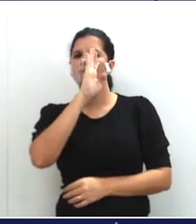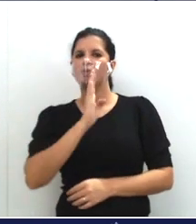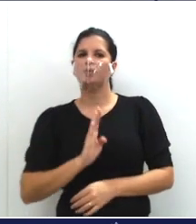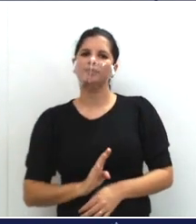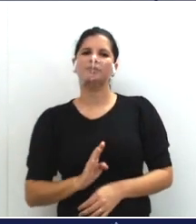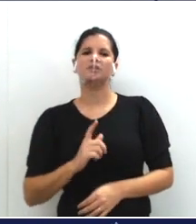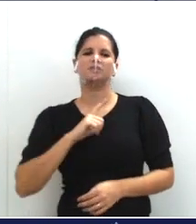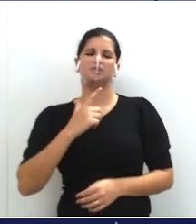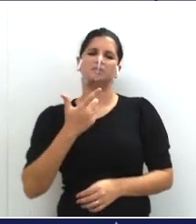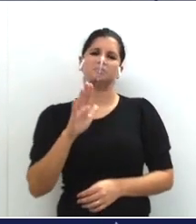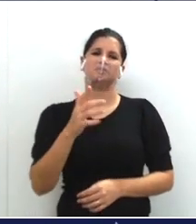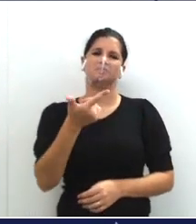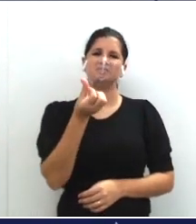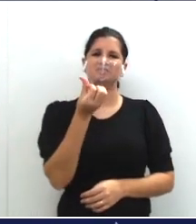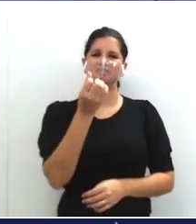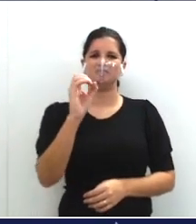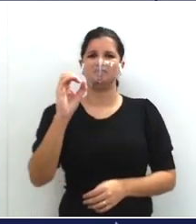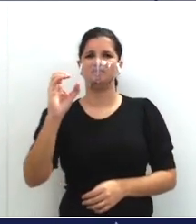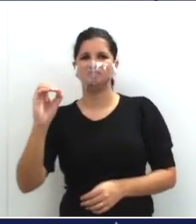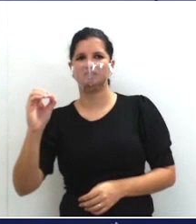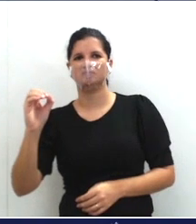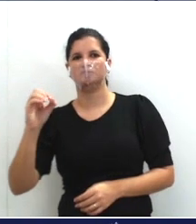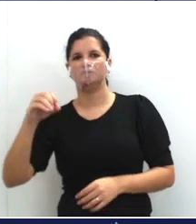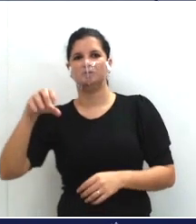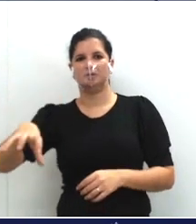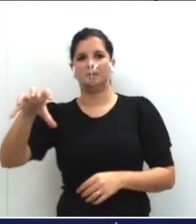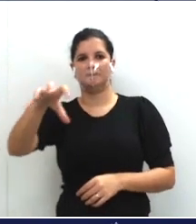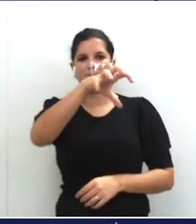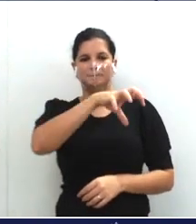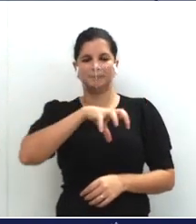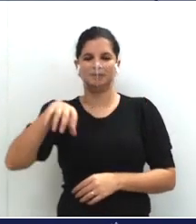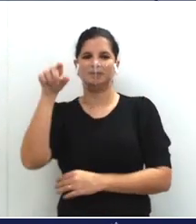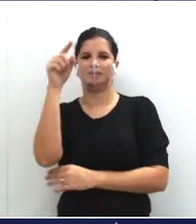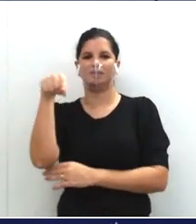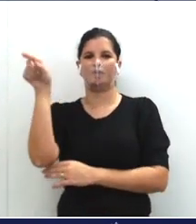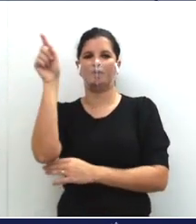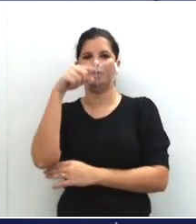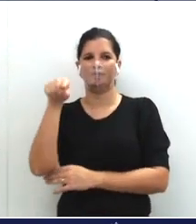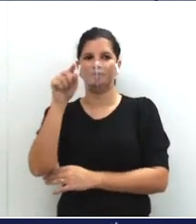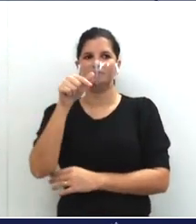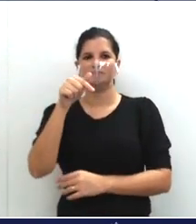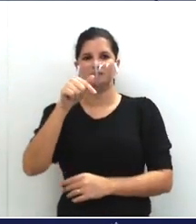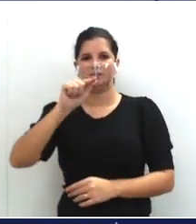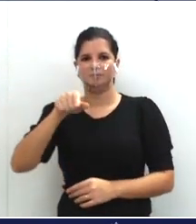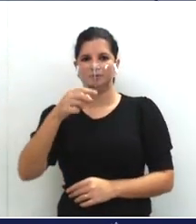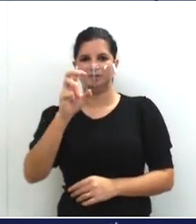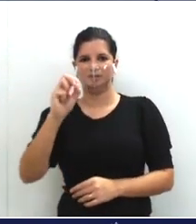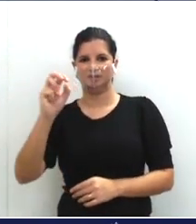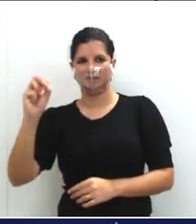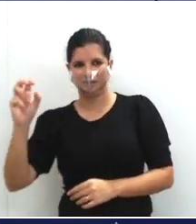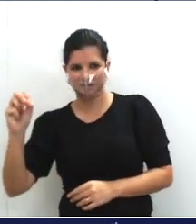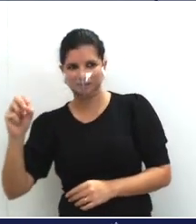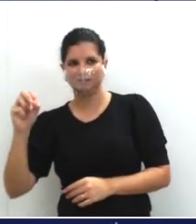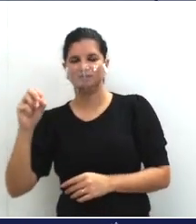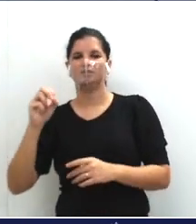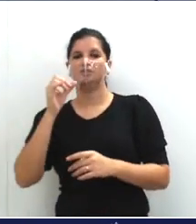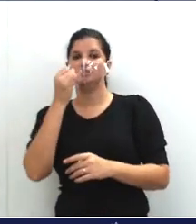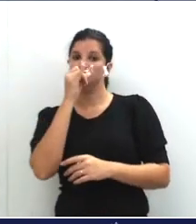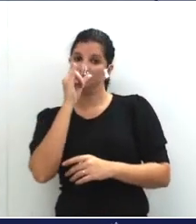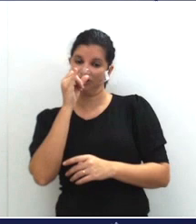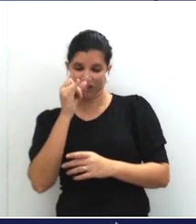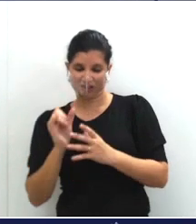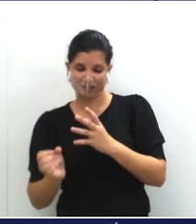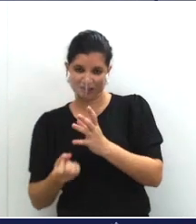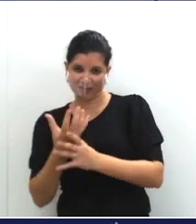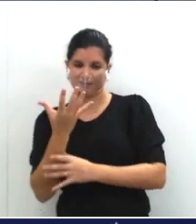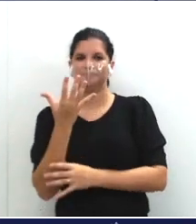O Brasil ele tem 600 parques eólicos e 7.500